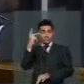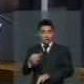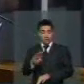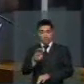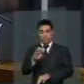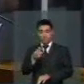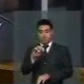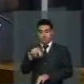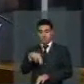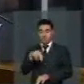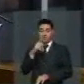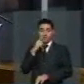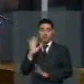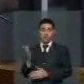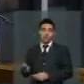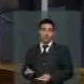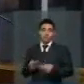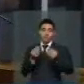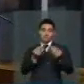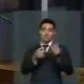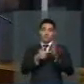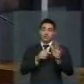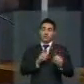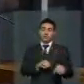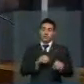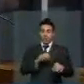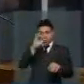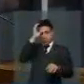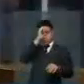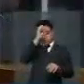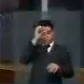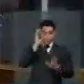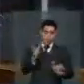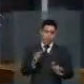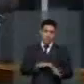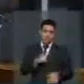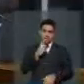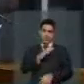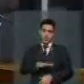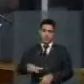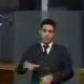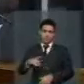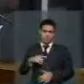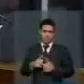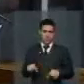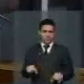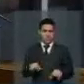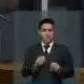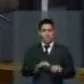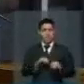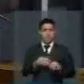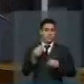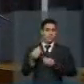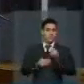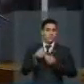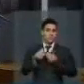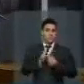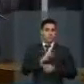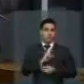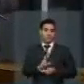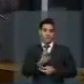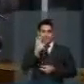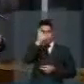foi quem o apresentou ao cristianismo ainda menino. Ensinou-lhe em casa as primeiras lições de